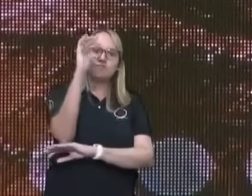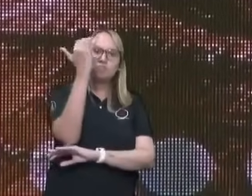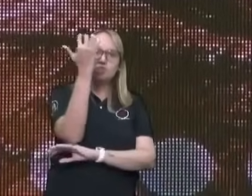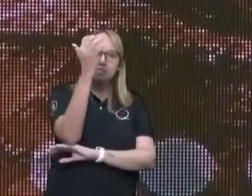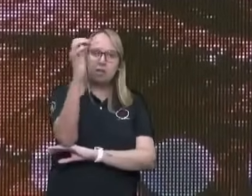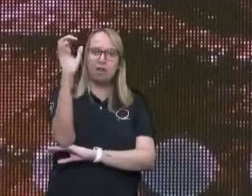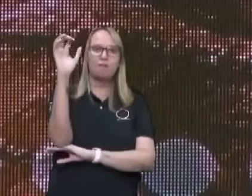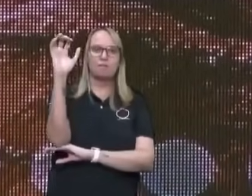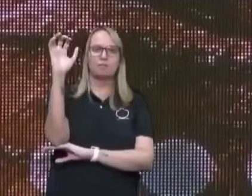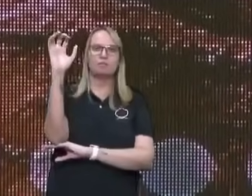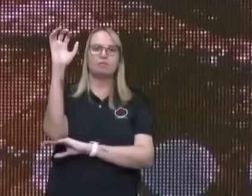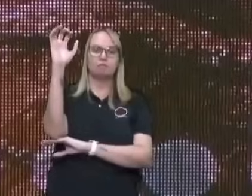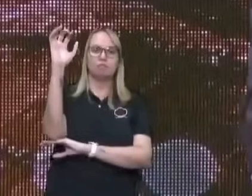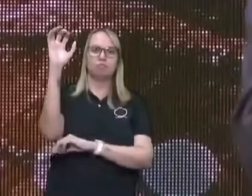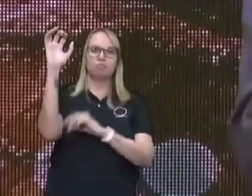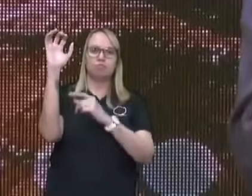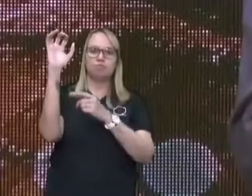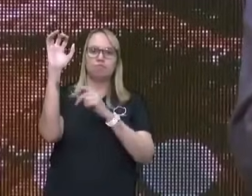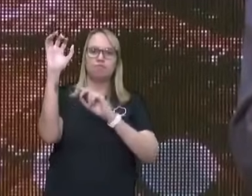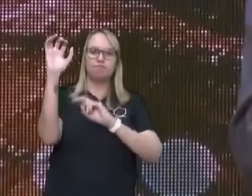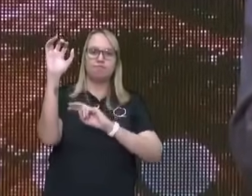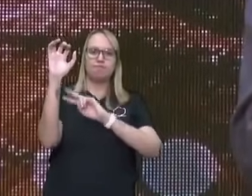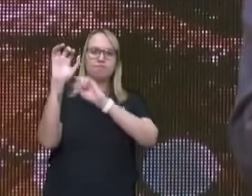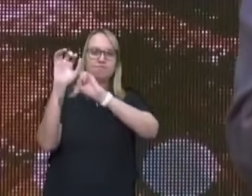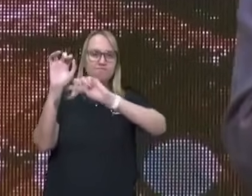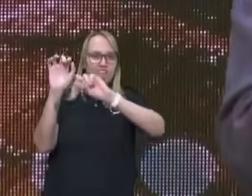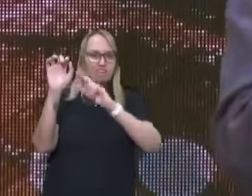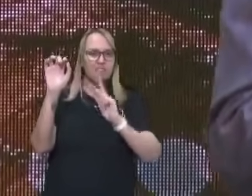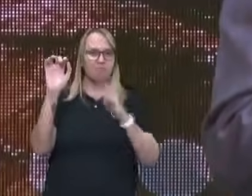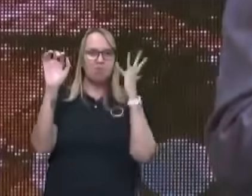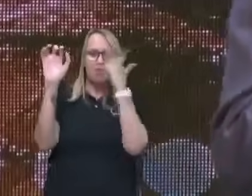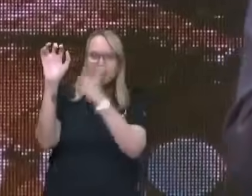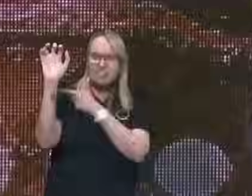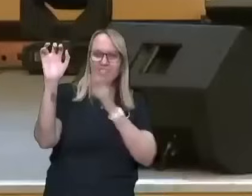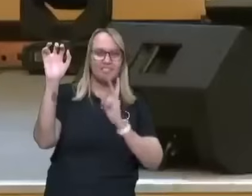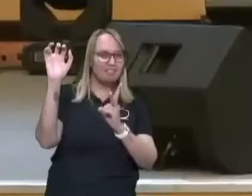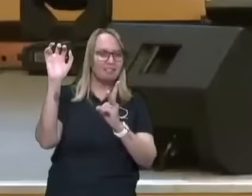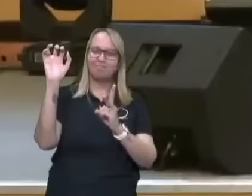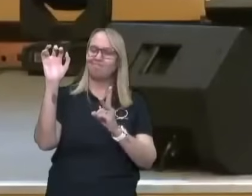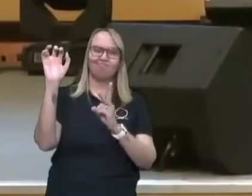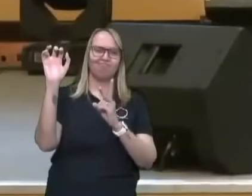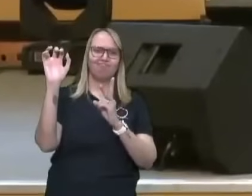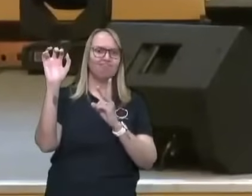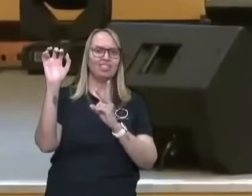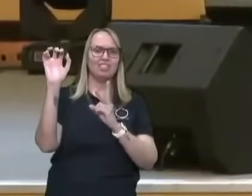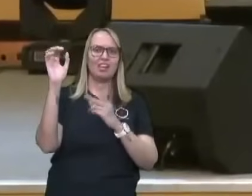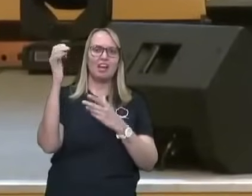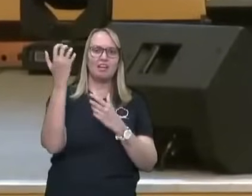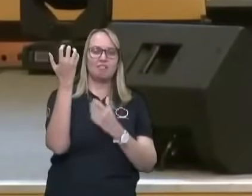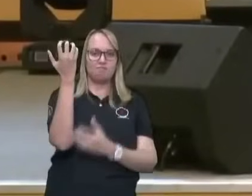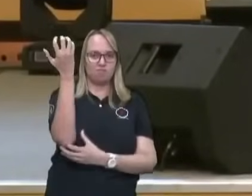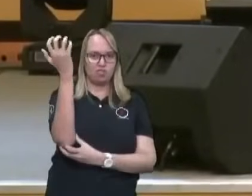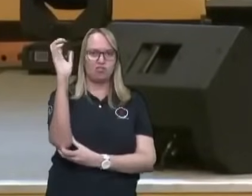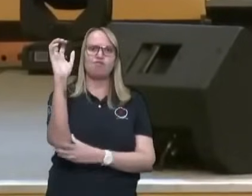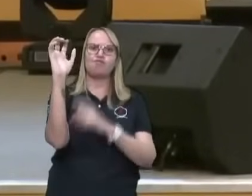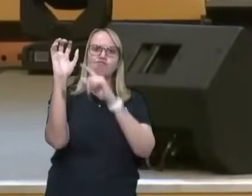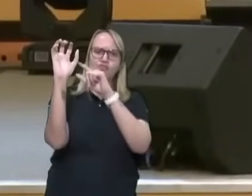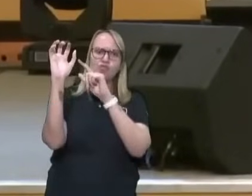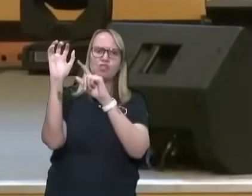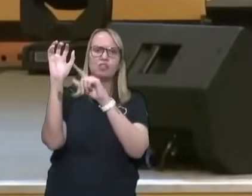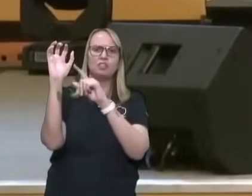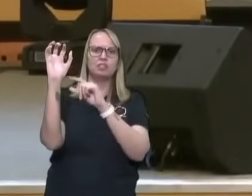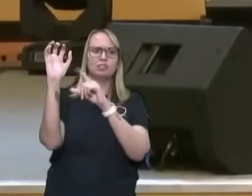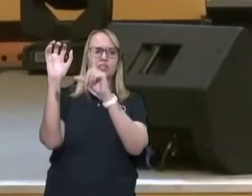as folhas ficam verdes o tempo todo. As folhas, elas são responsáveis por um